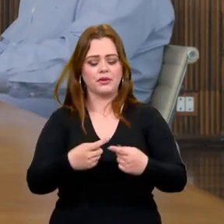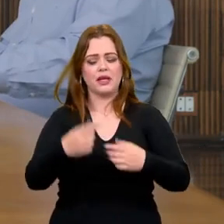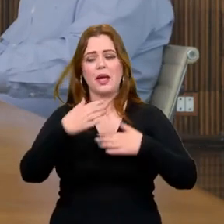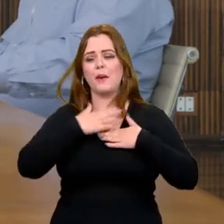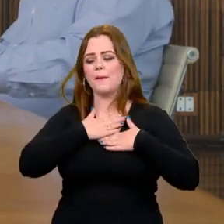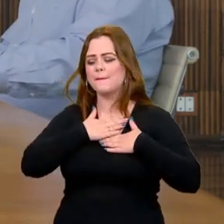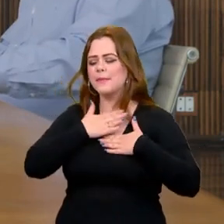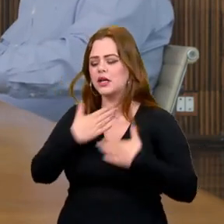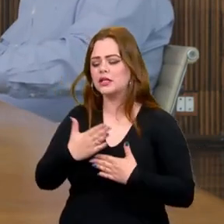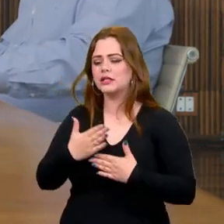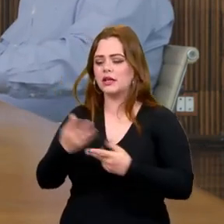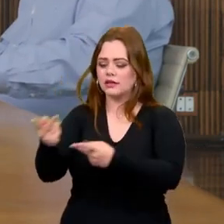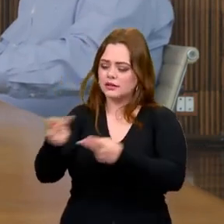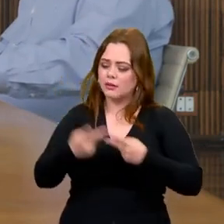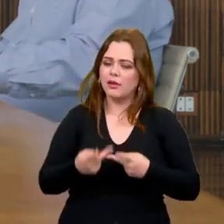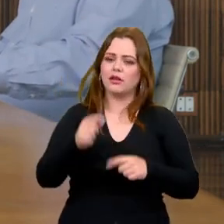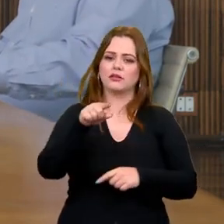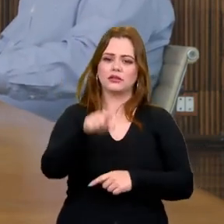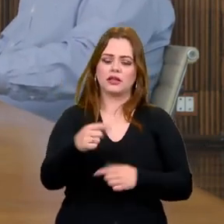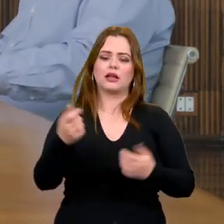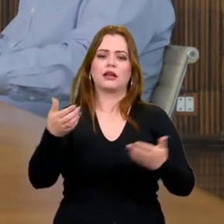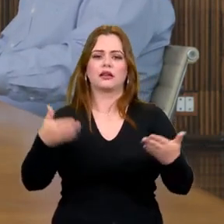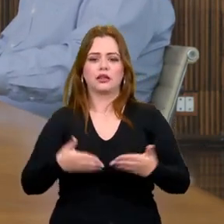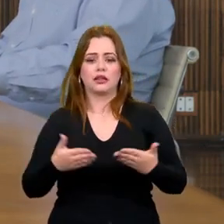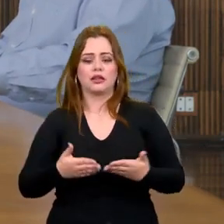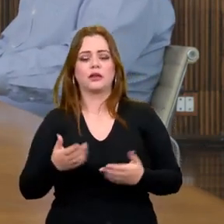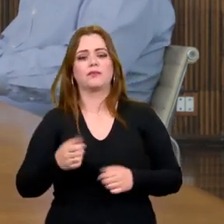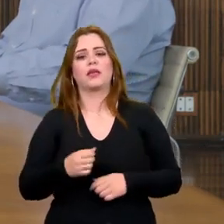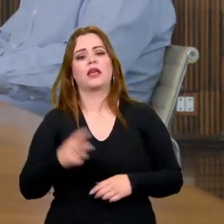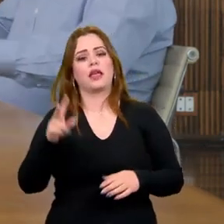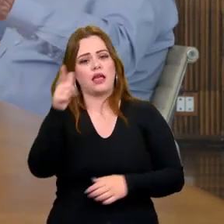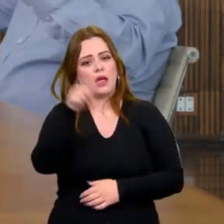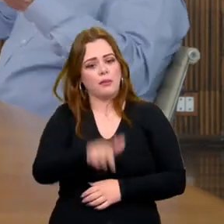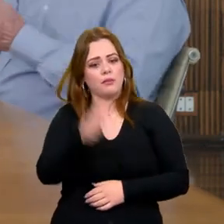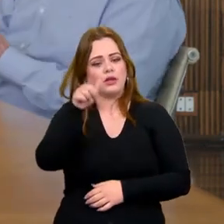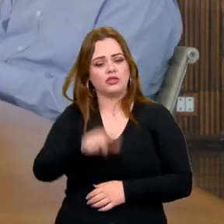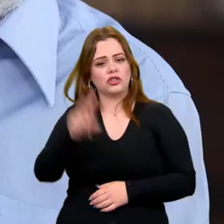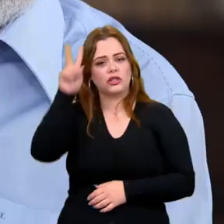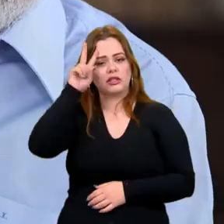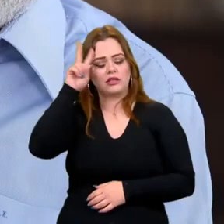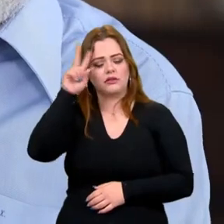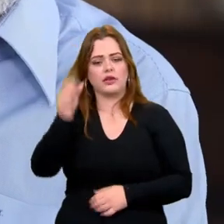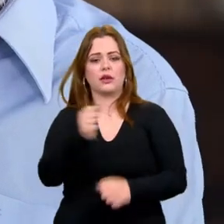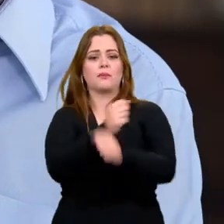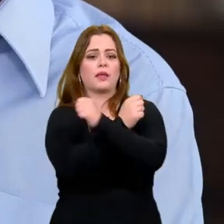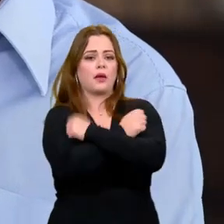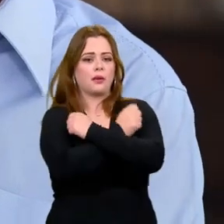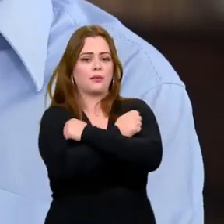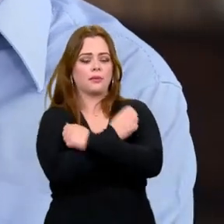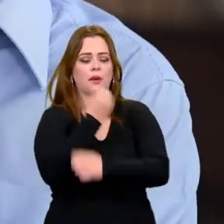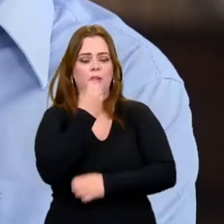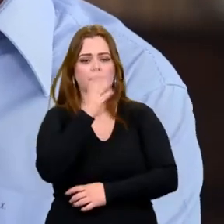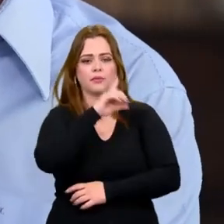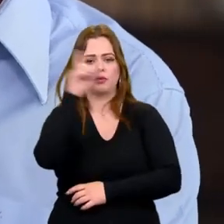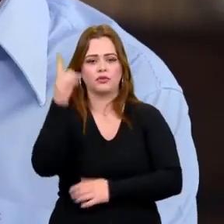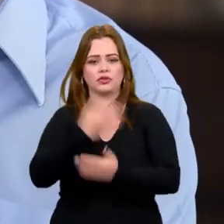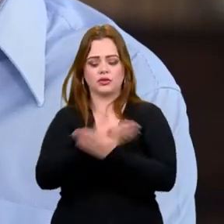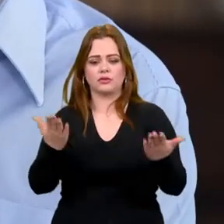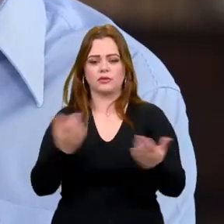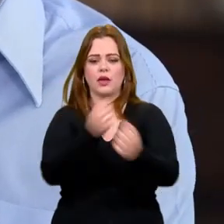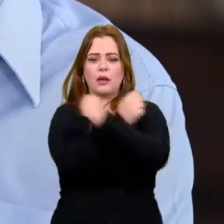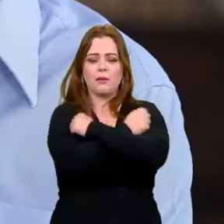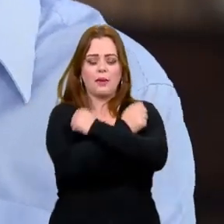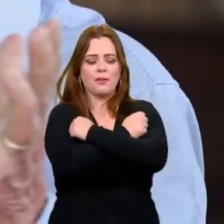encontros toda terça-feira um grande abraço para todo mundo né E um bom dia para todo mundo um abraço gente e até a próxima terça-feira